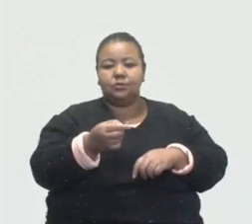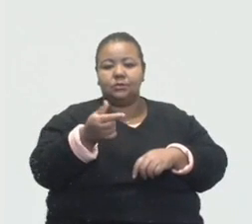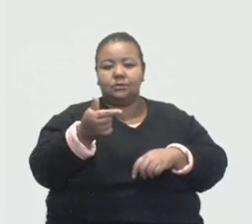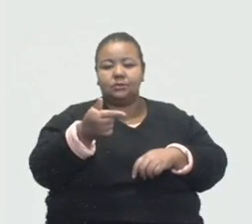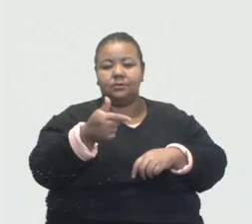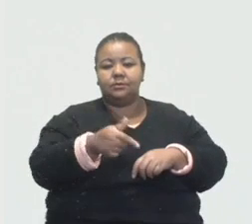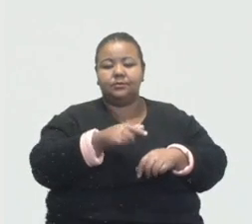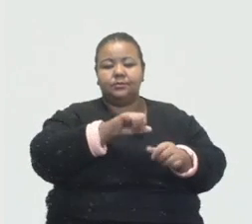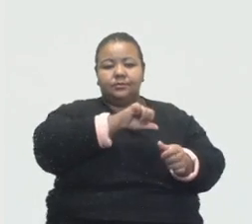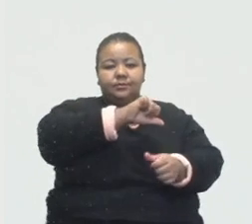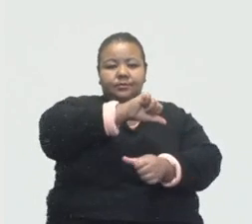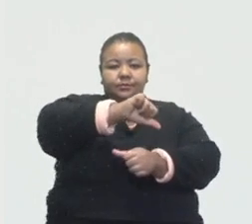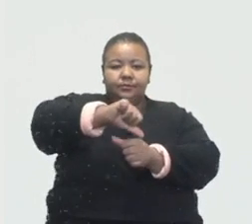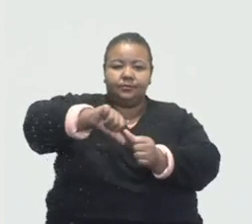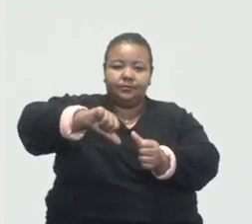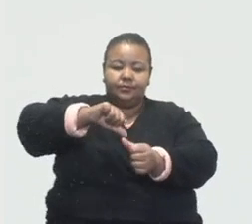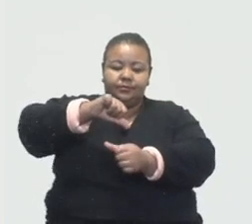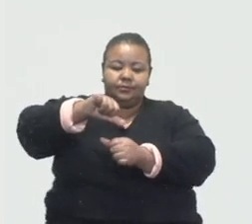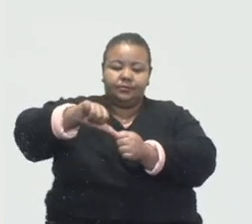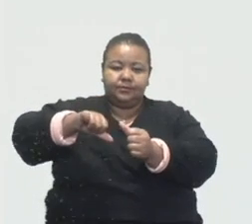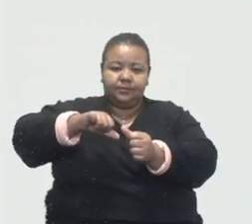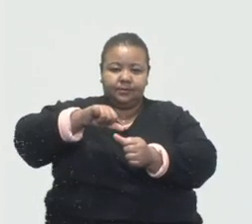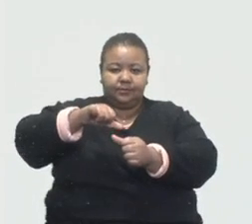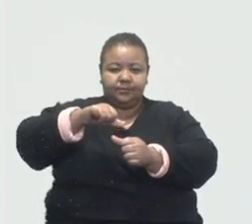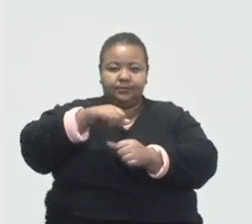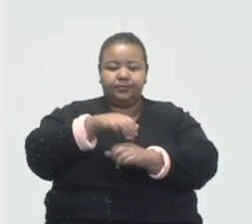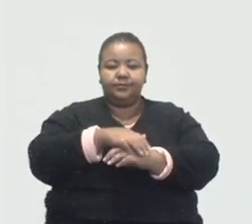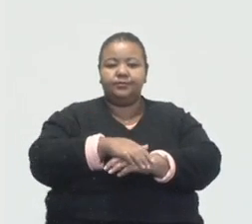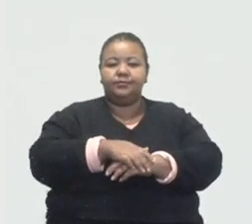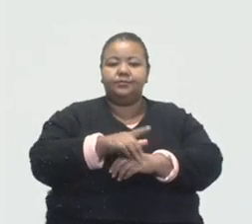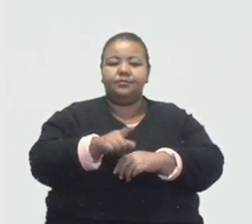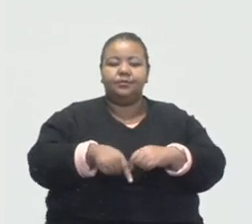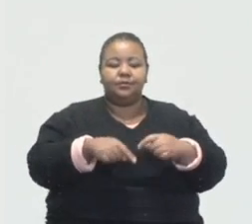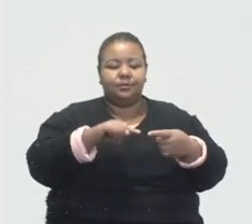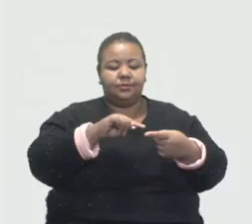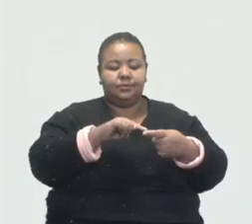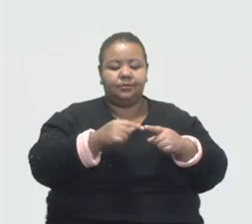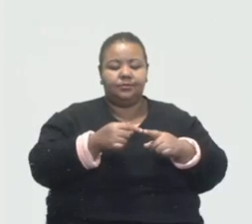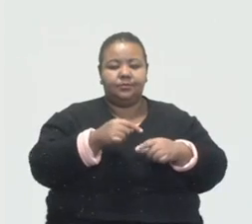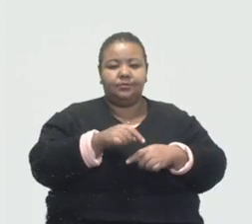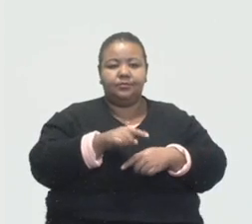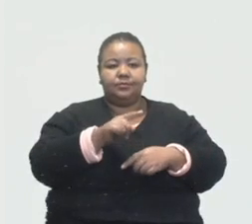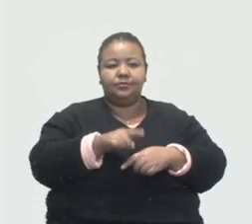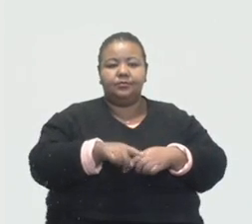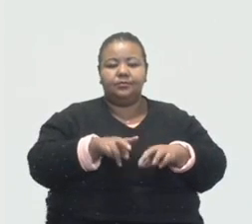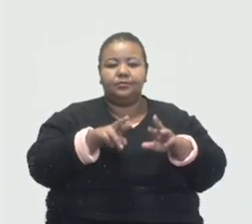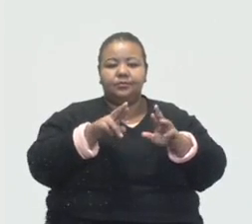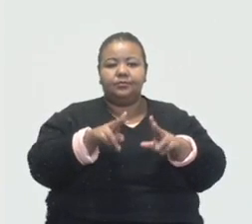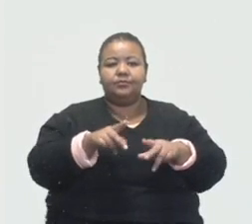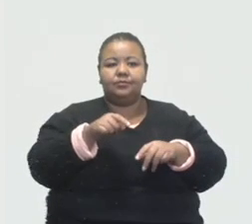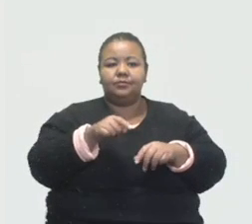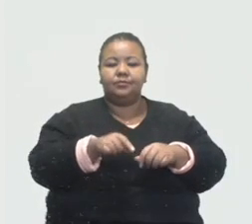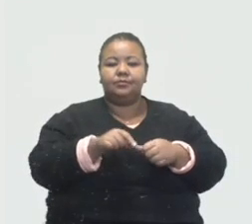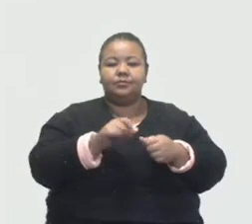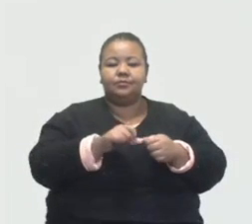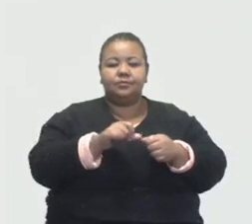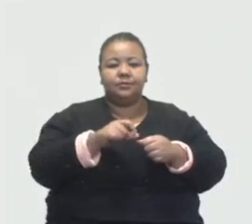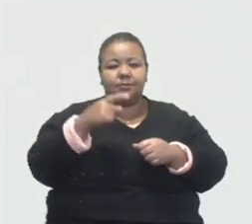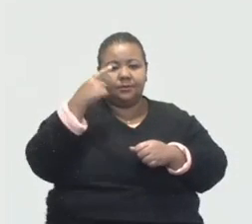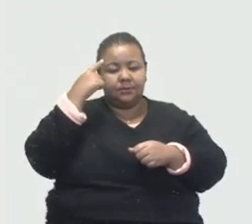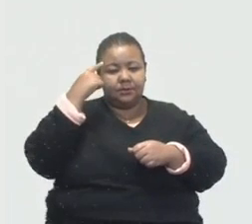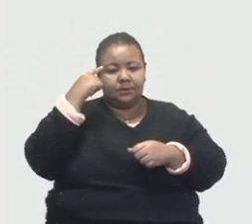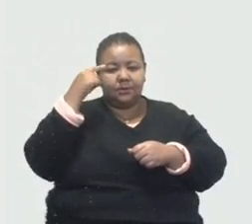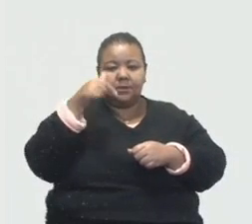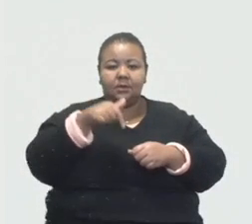meio da transformação dada. Associando a ideia, como se fôssemos pensar aqui,